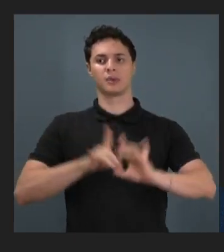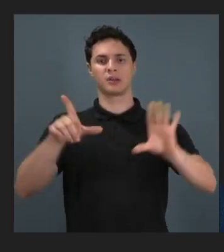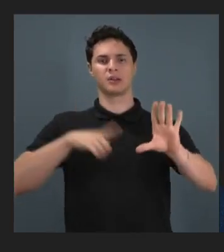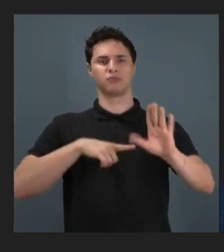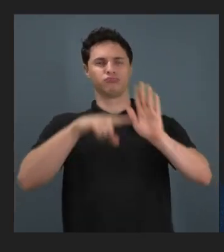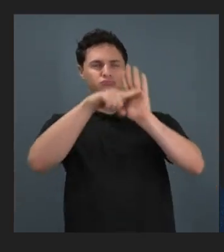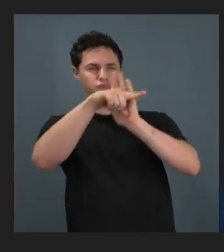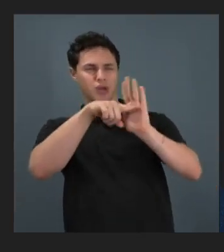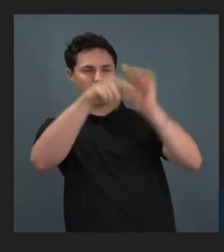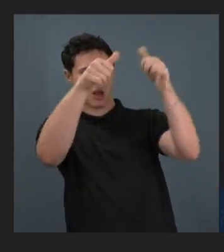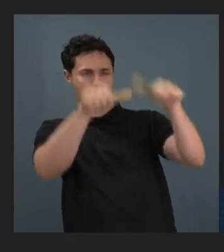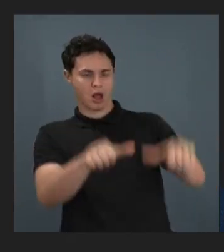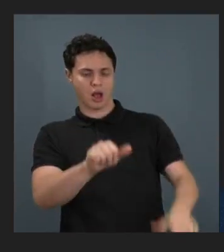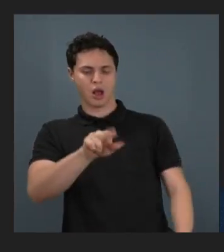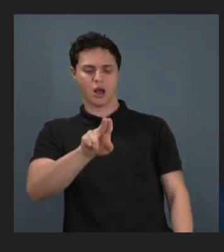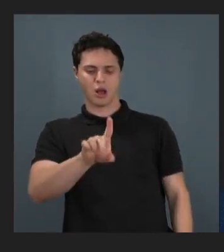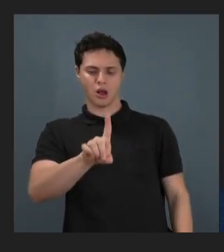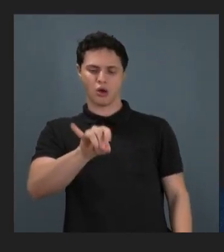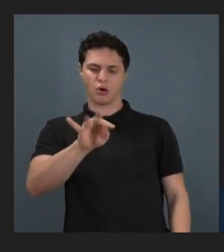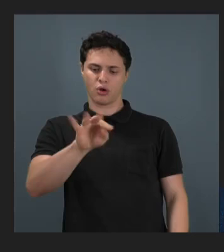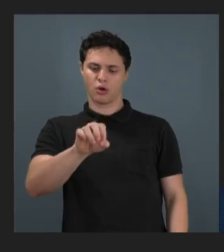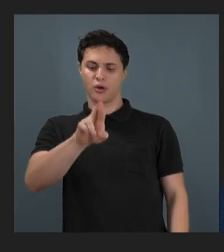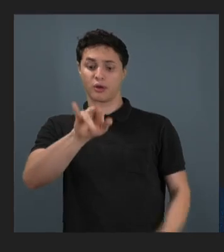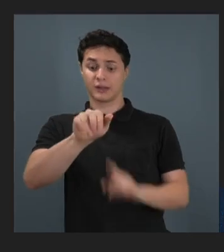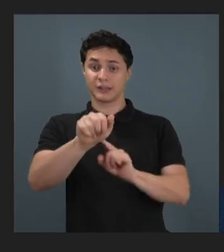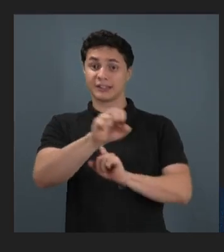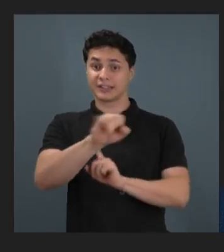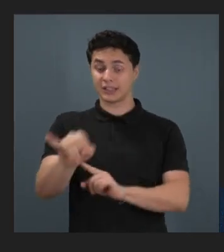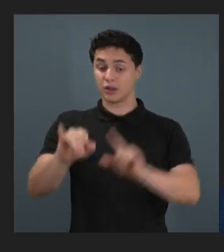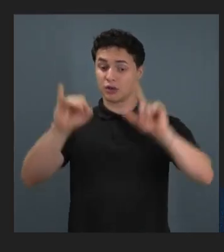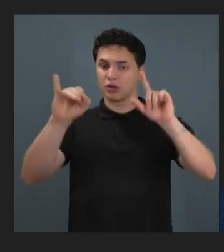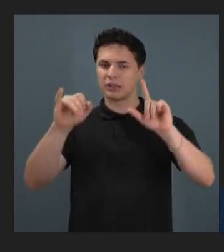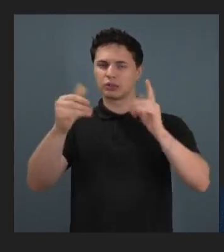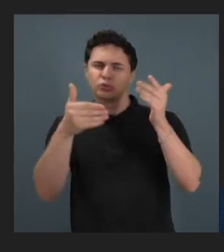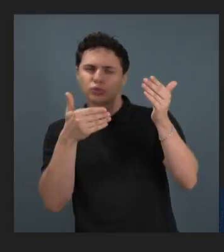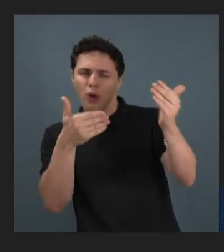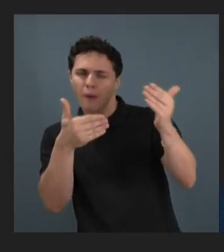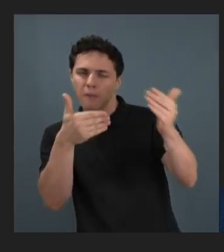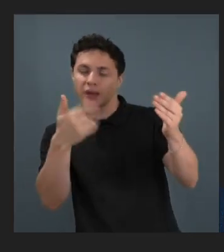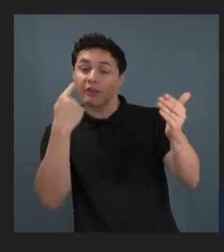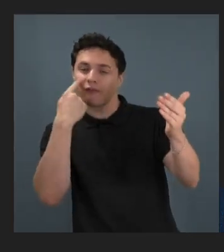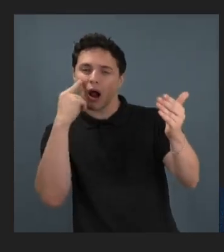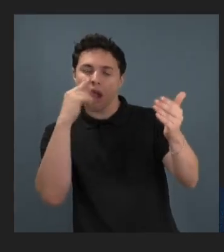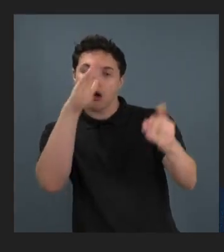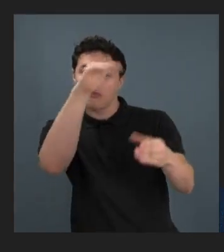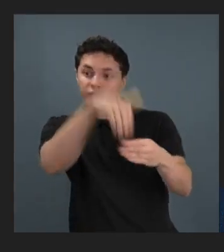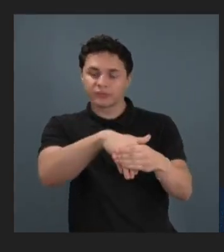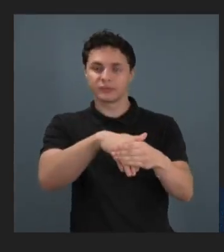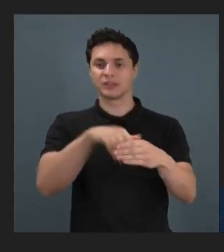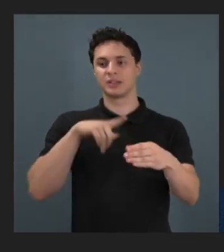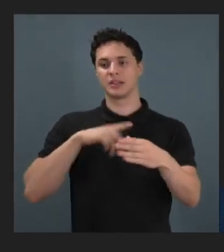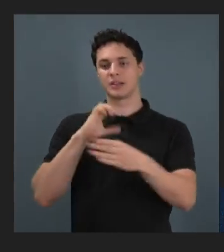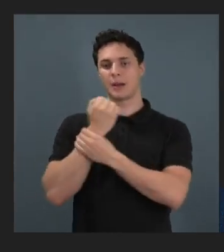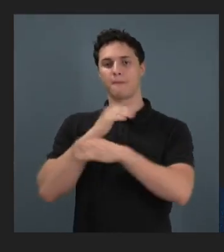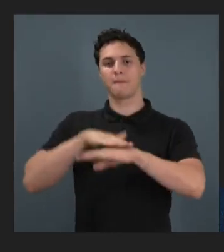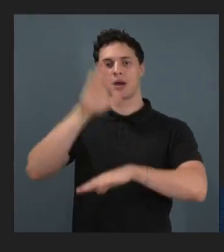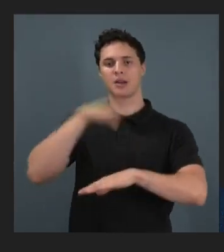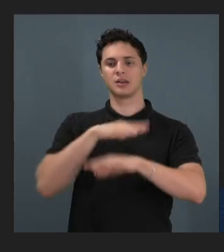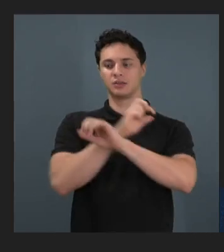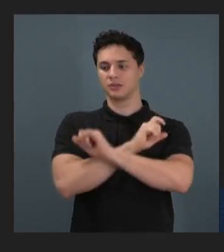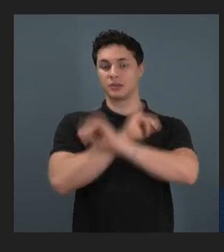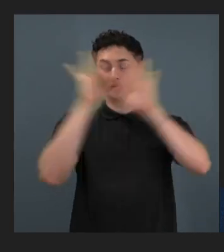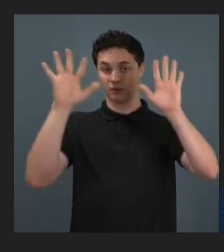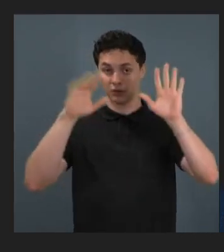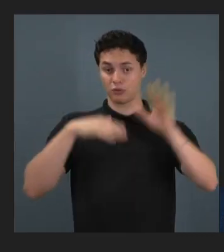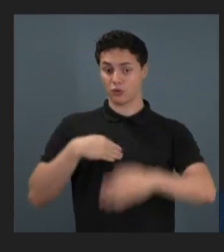auditoria em caso de suspeita de fraude eleitoral, garantindo o máximo de transparência no